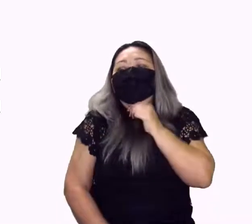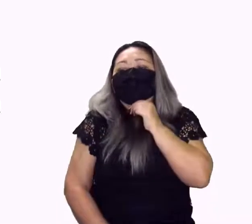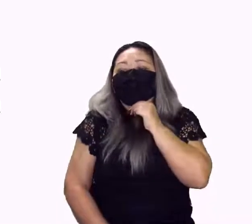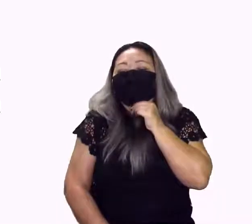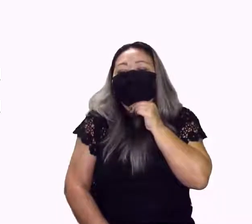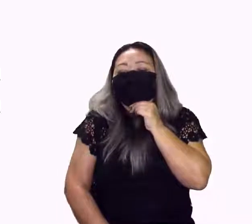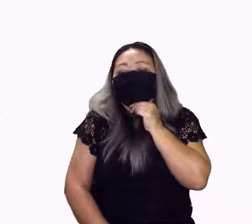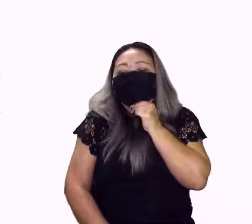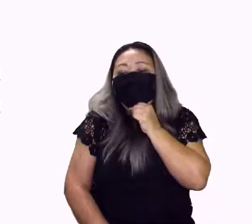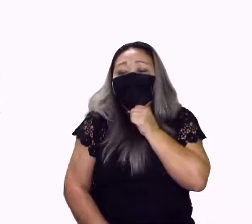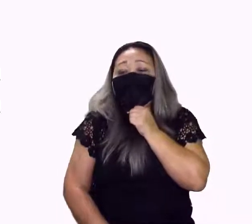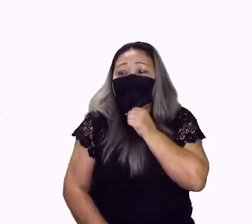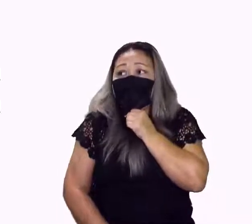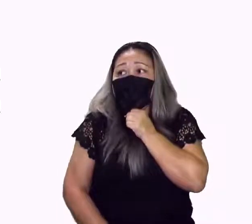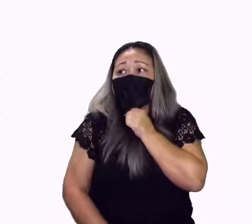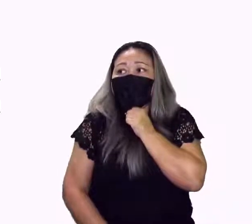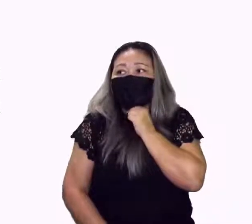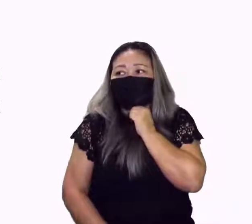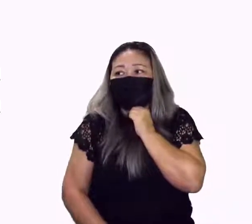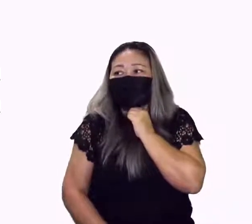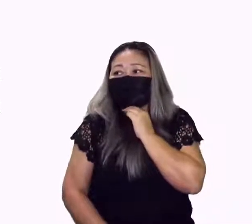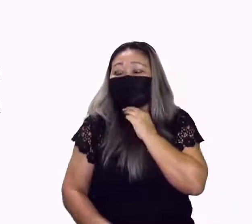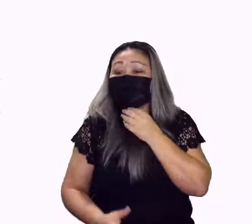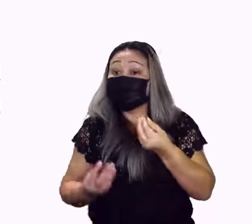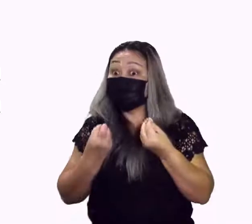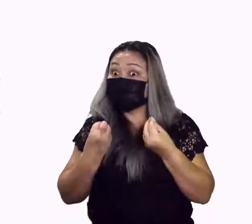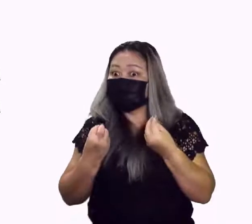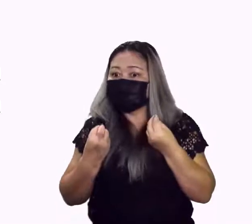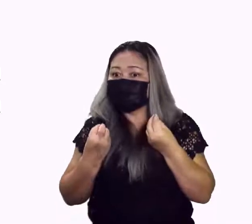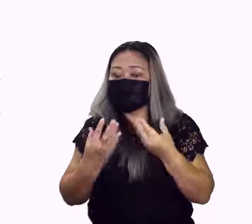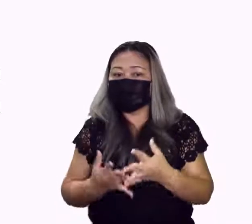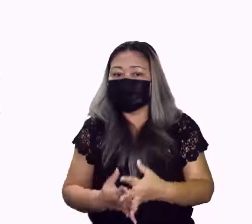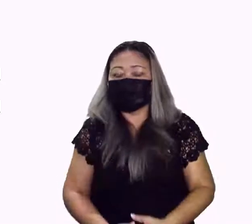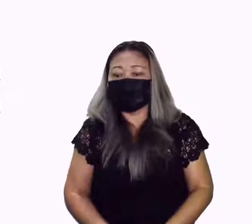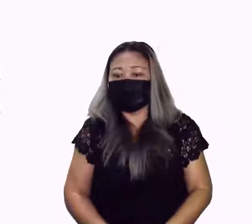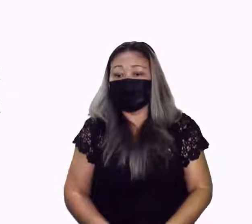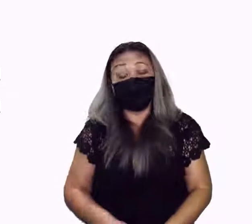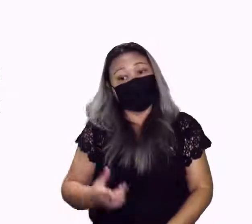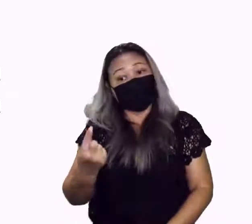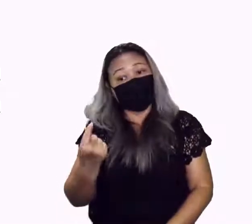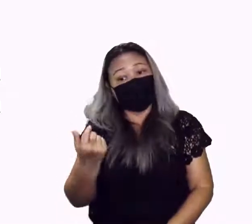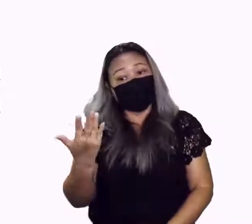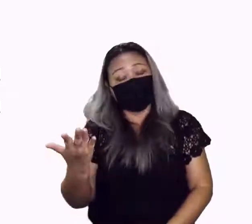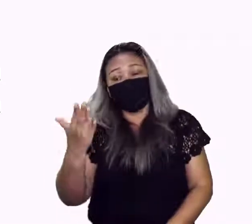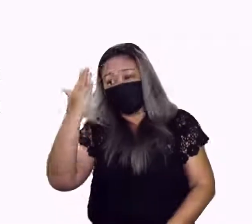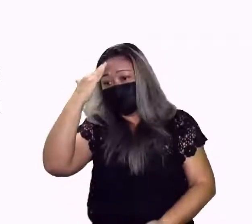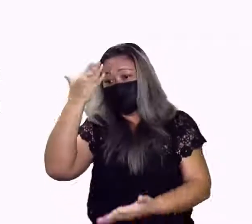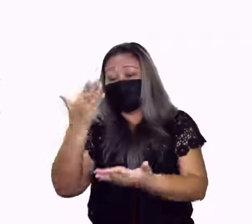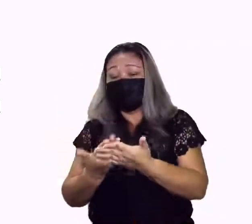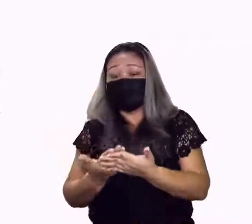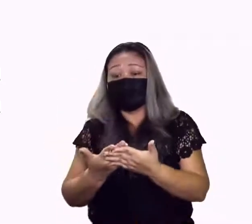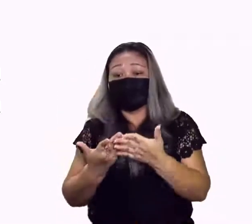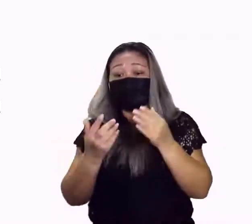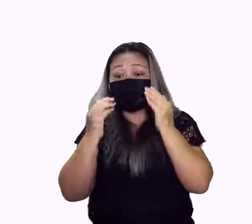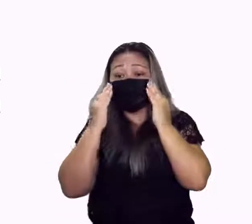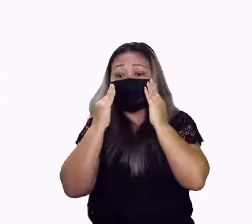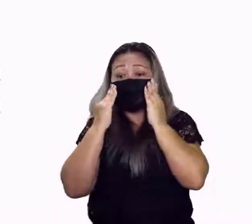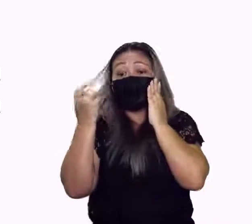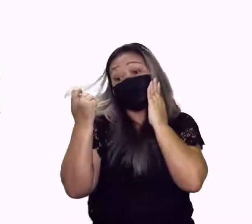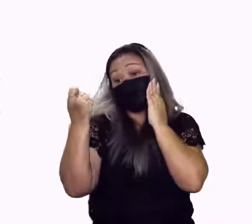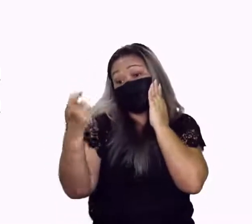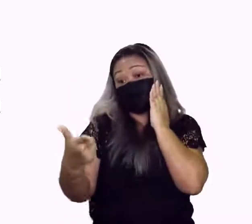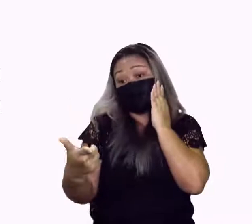Vou escrever aqui, ó, financeiro. Como assim? Ah, às vezes a pessoa ela vai acreditar na verdade de quem a paga,